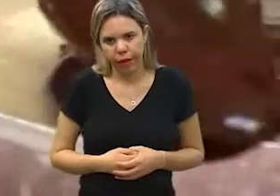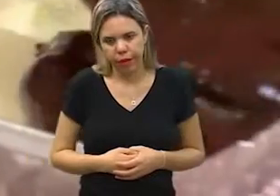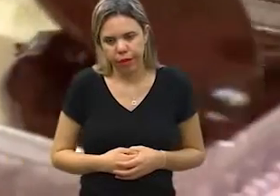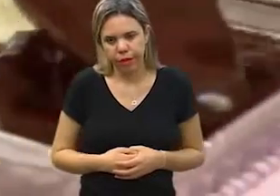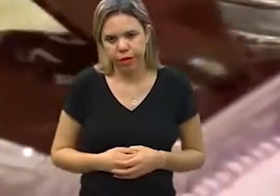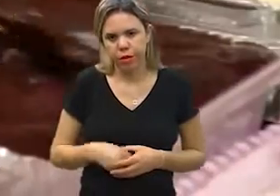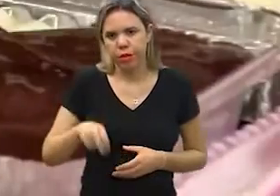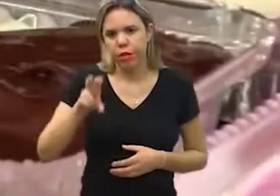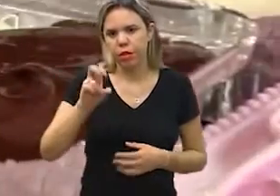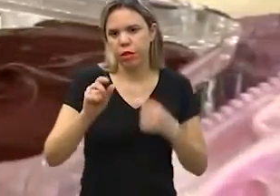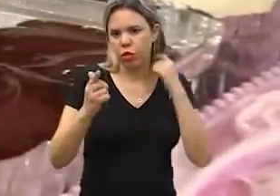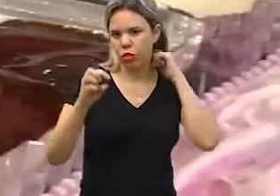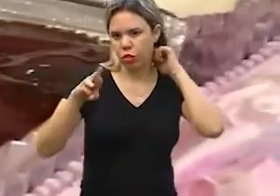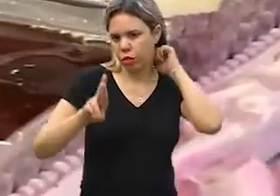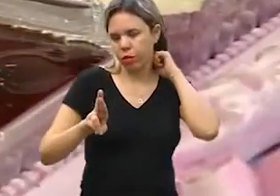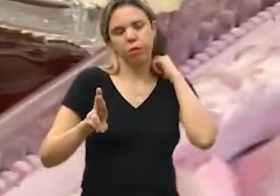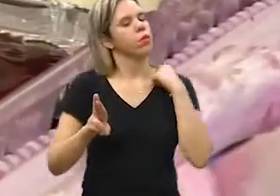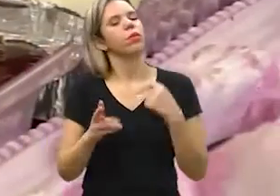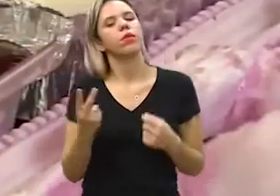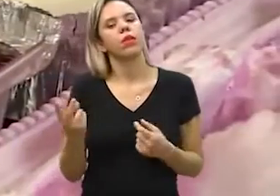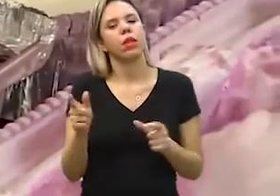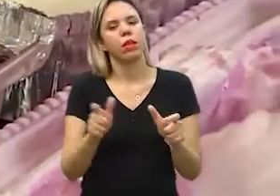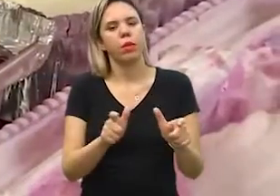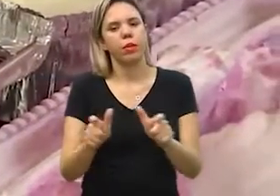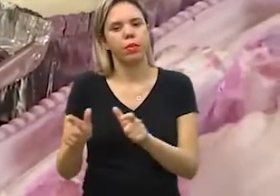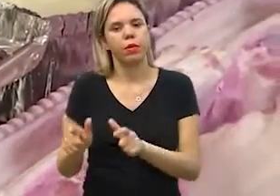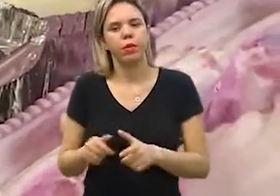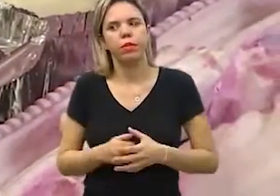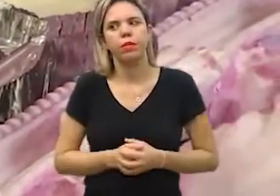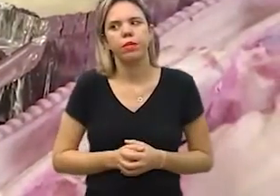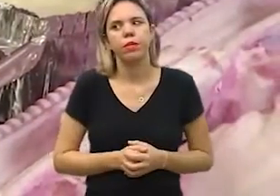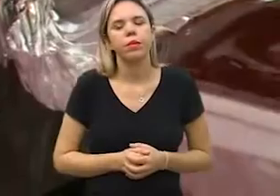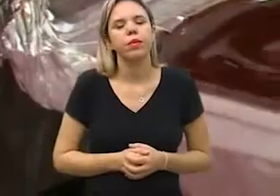São 50 gramas de ganache em cada marmitinha.